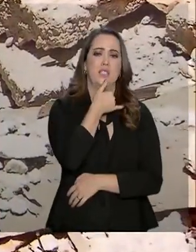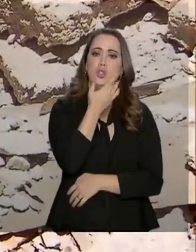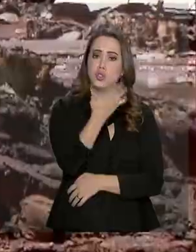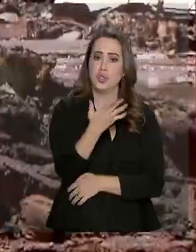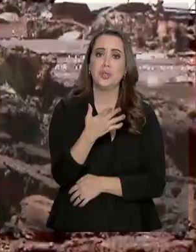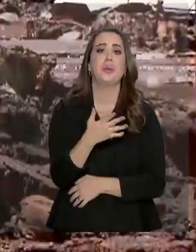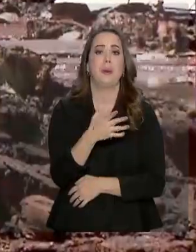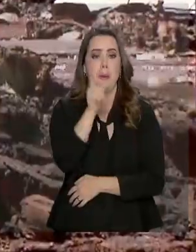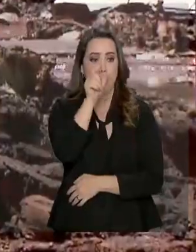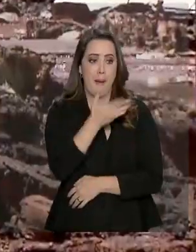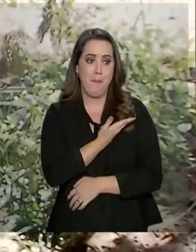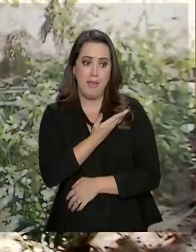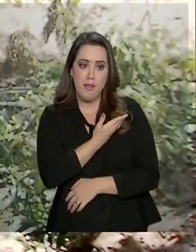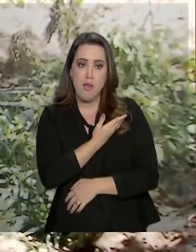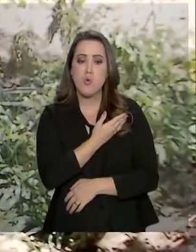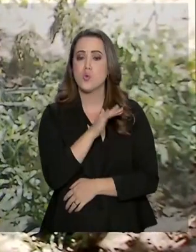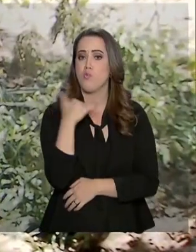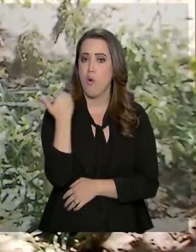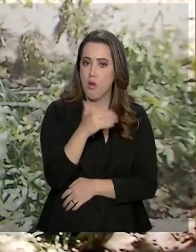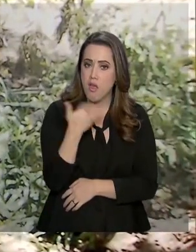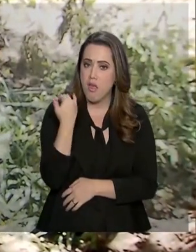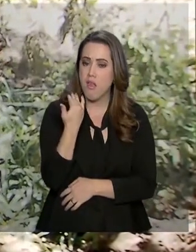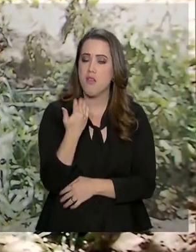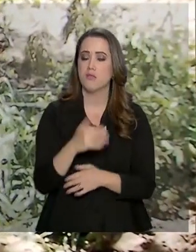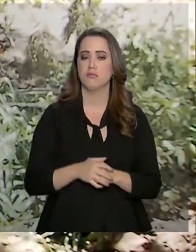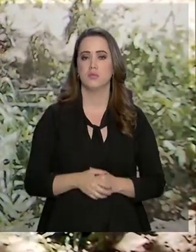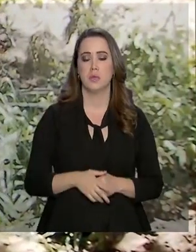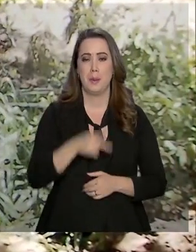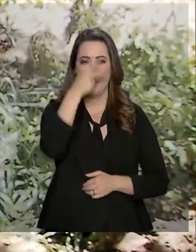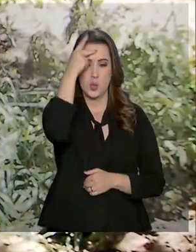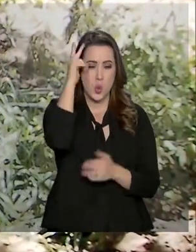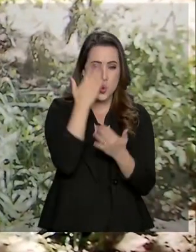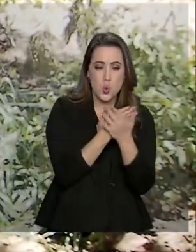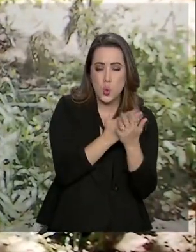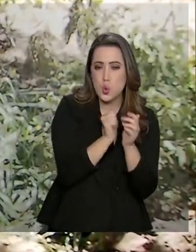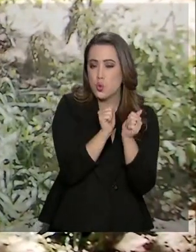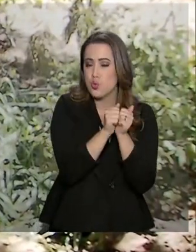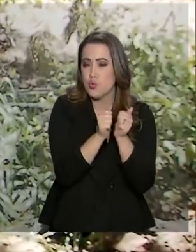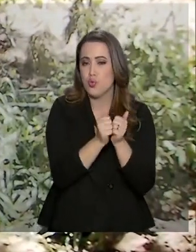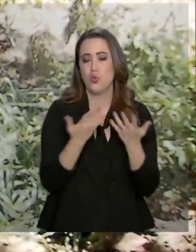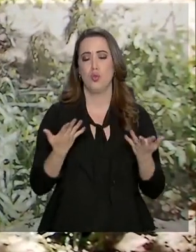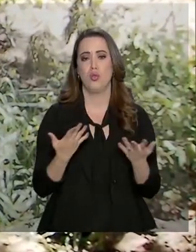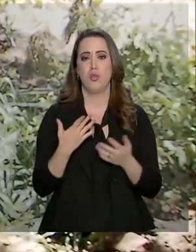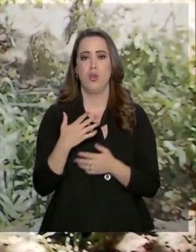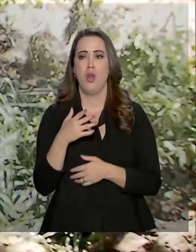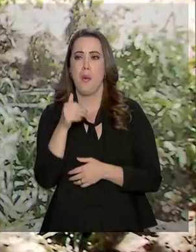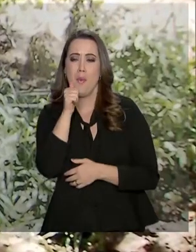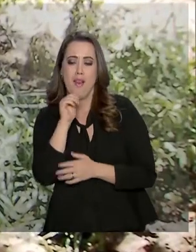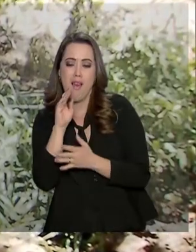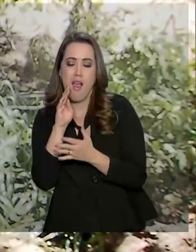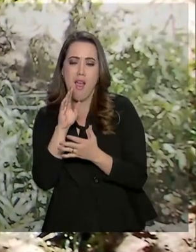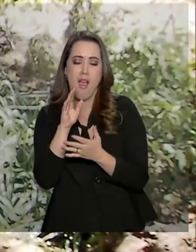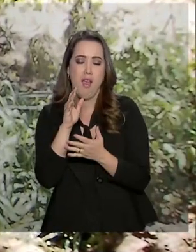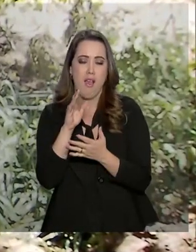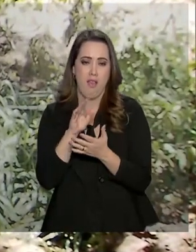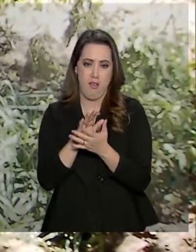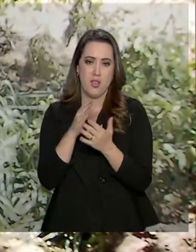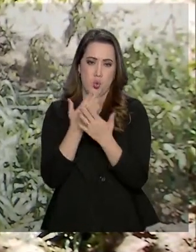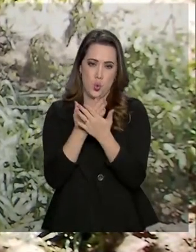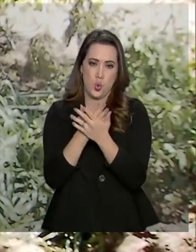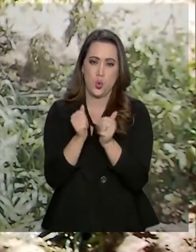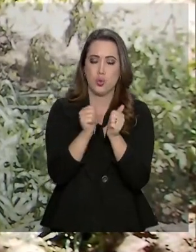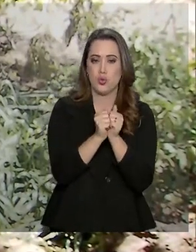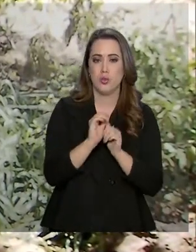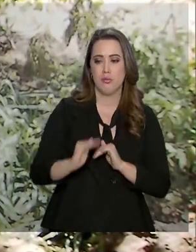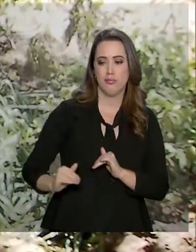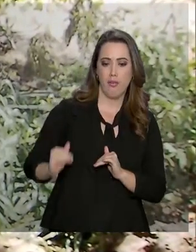e conhecidos na tragédia. Tem muita gente, por exemplo, gente que eu estudei junto, que minha esposa estudou junto, foram muitas pessoas que